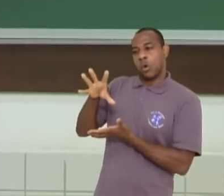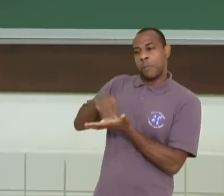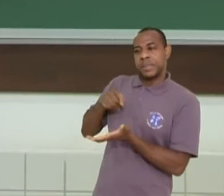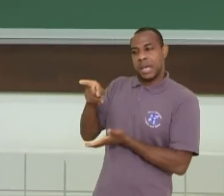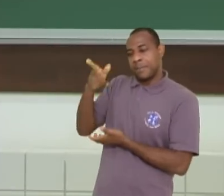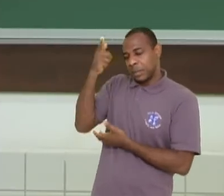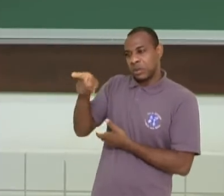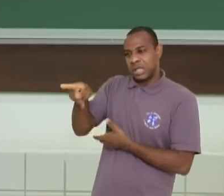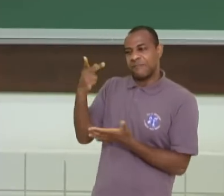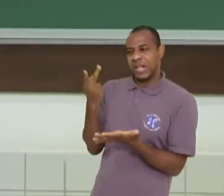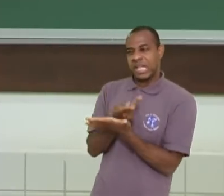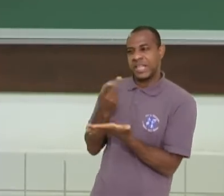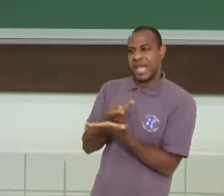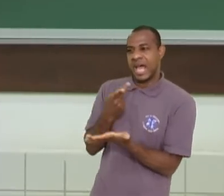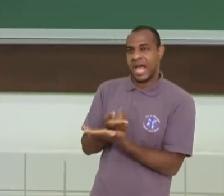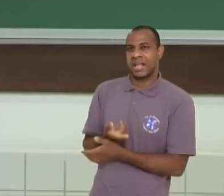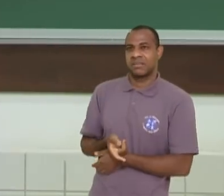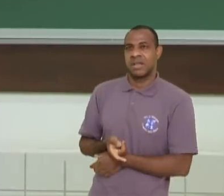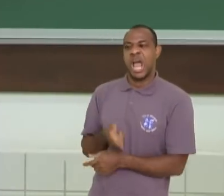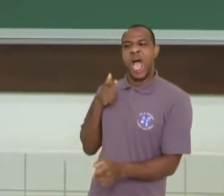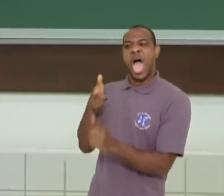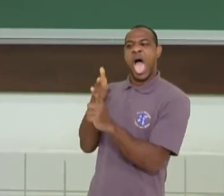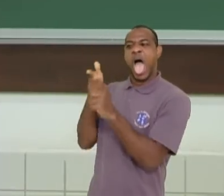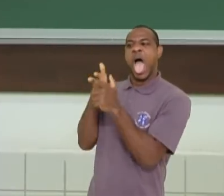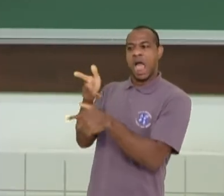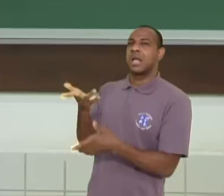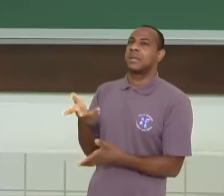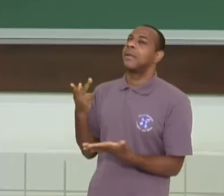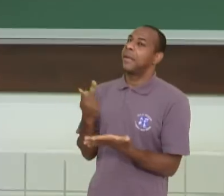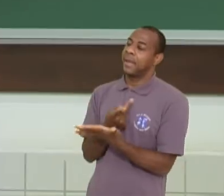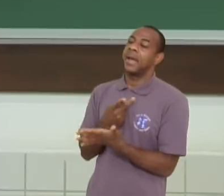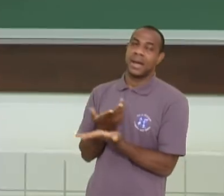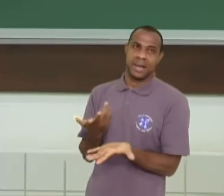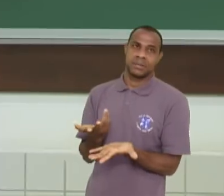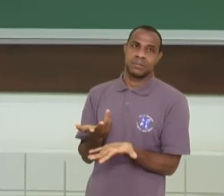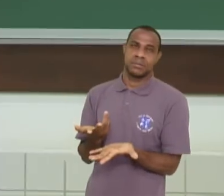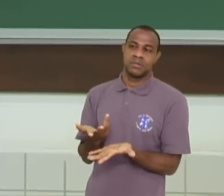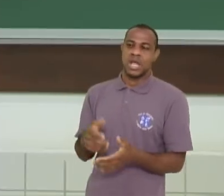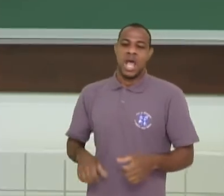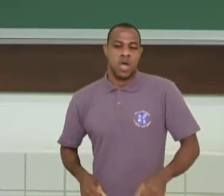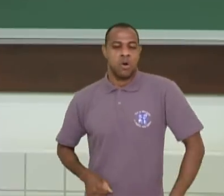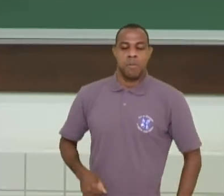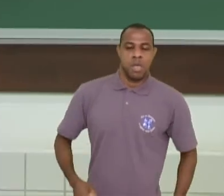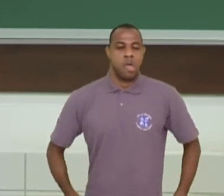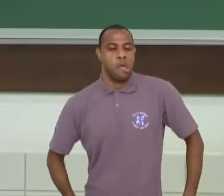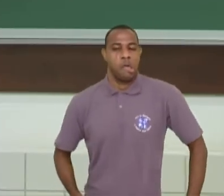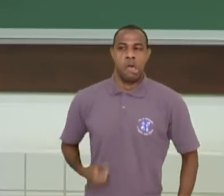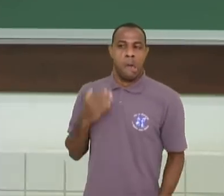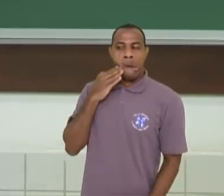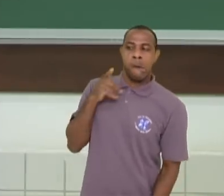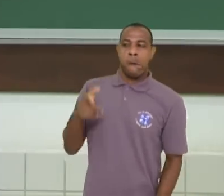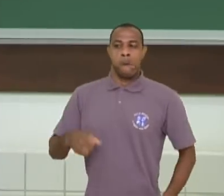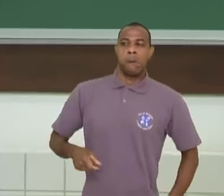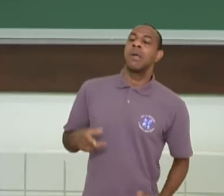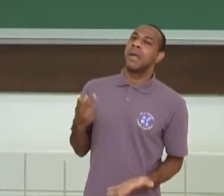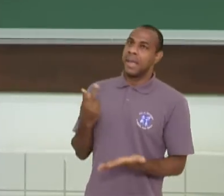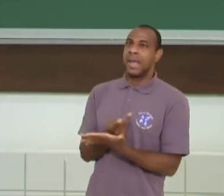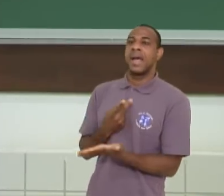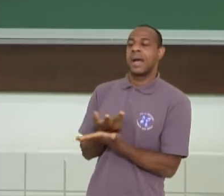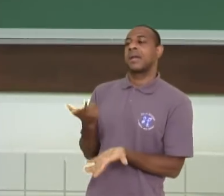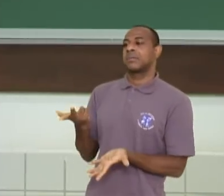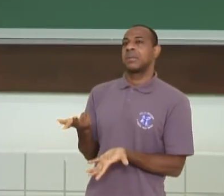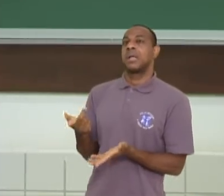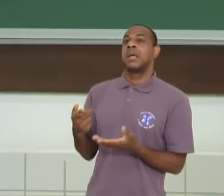Então a ideia é replicar, refazer o bem. Então a ideia é fazer o bem sempre aos outros, não